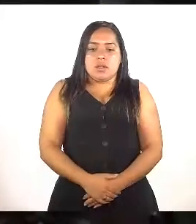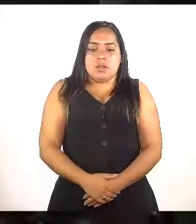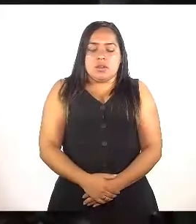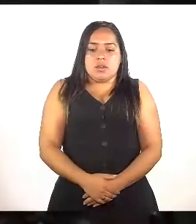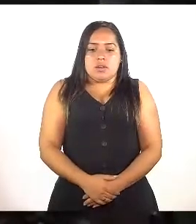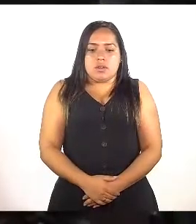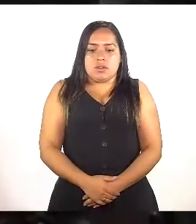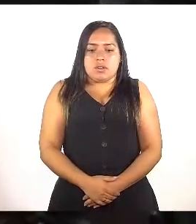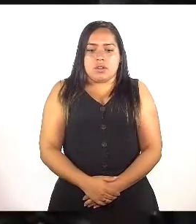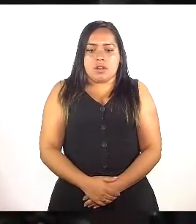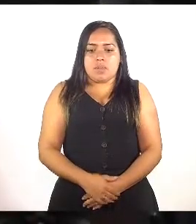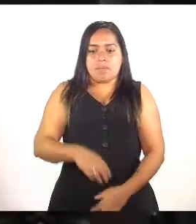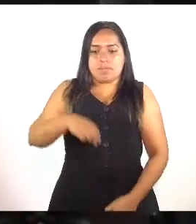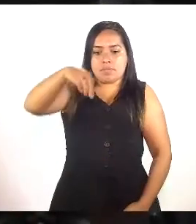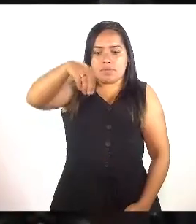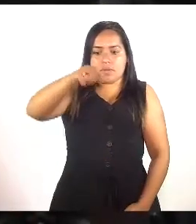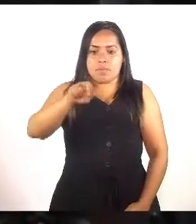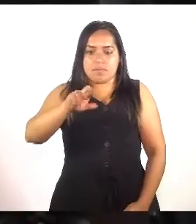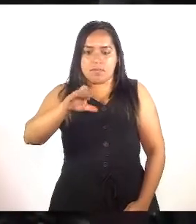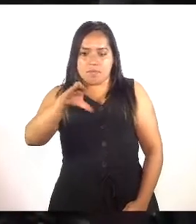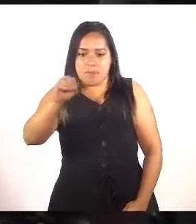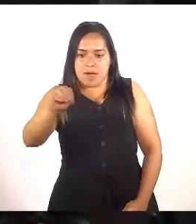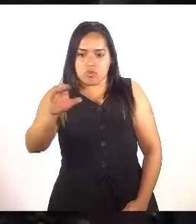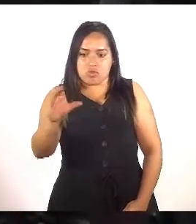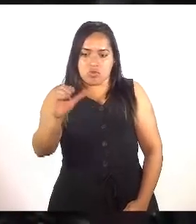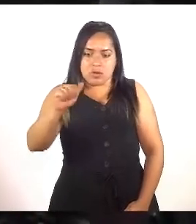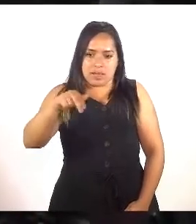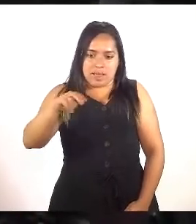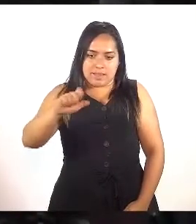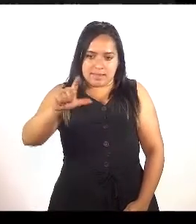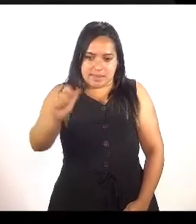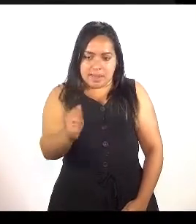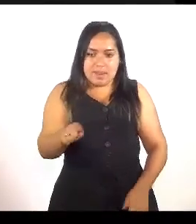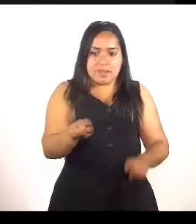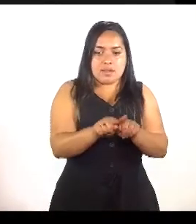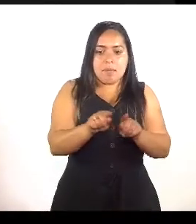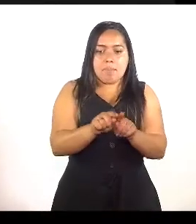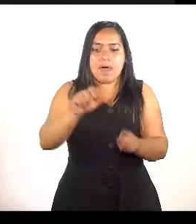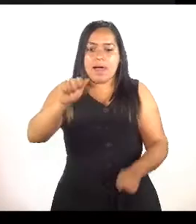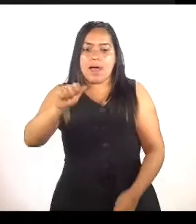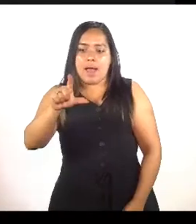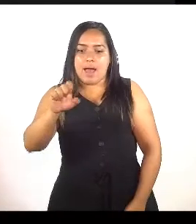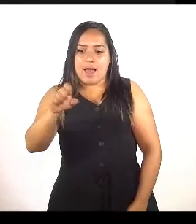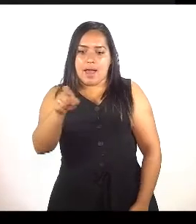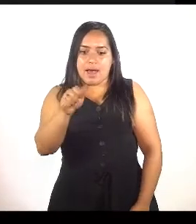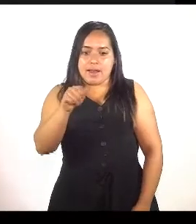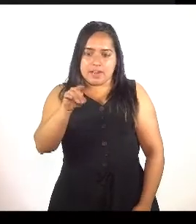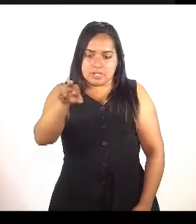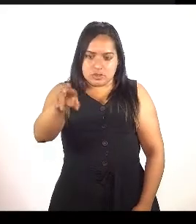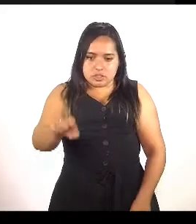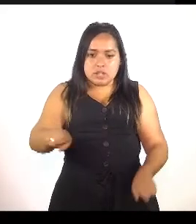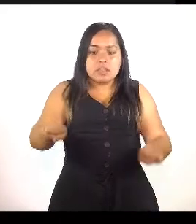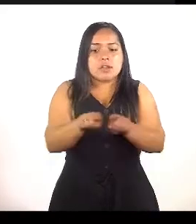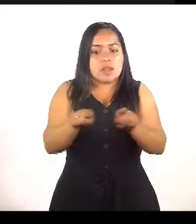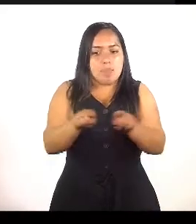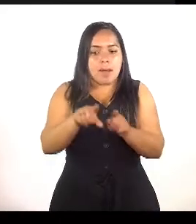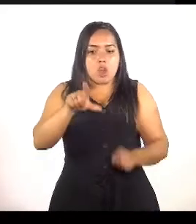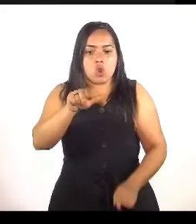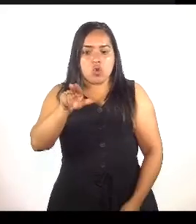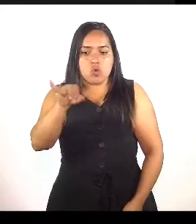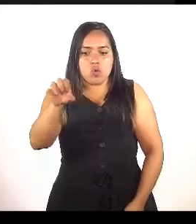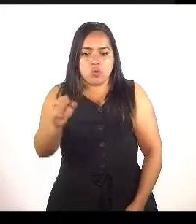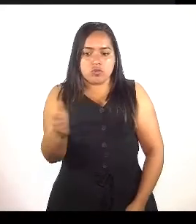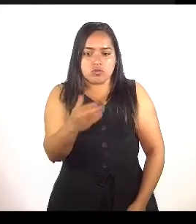Escrever. Deputado Márcio Canela, deputado Alexandre. Fernanda? Deputado Luiz Paulo.